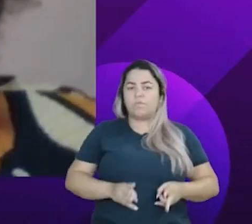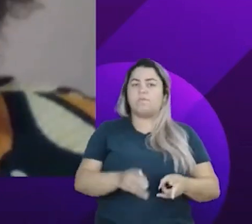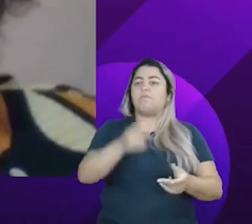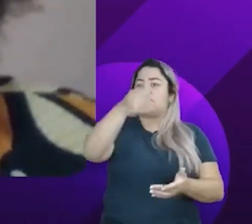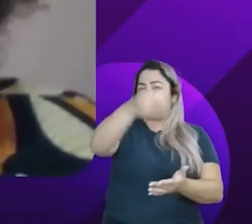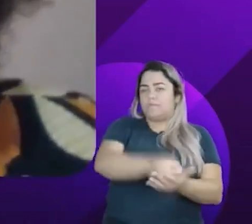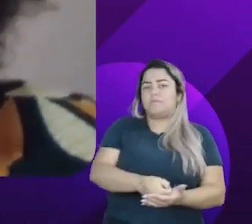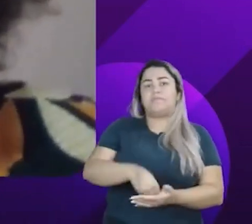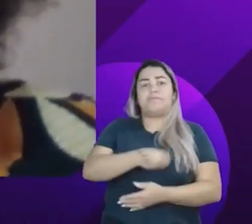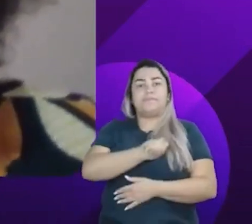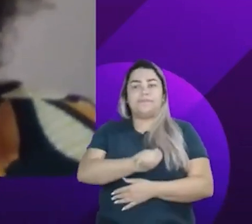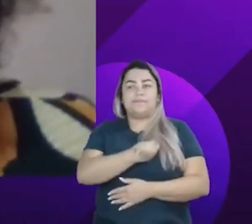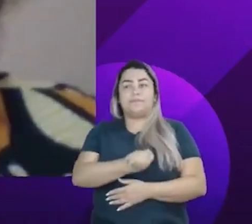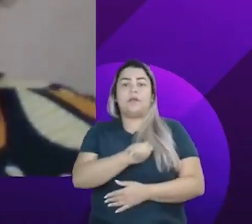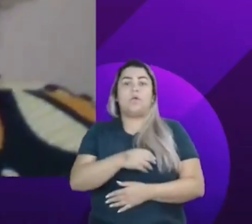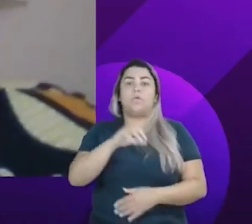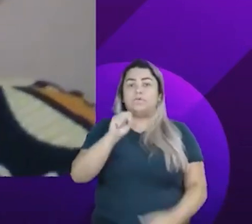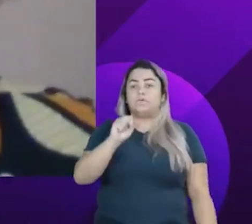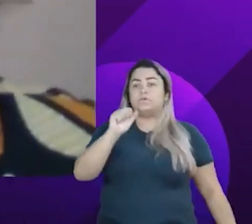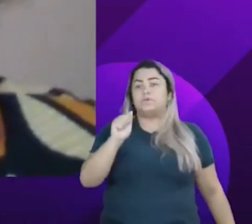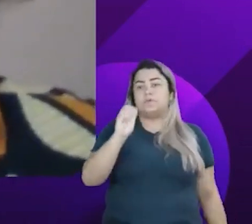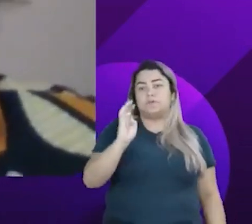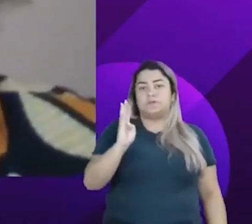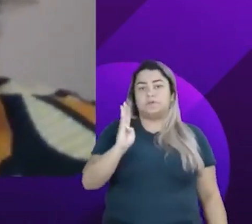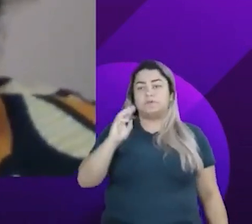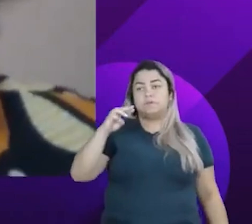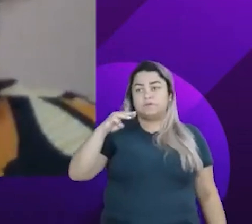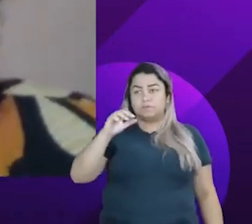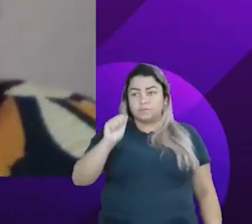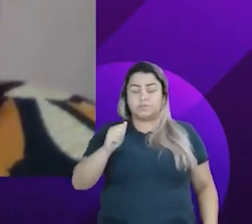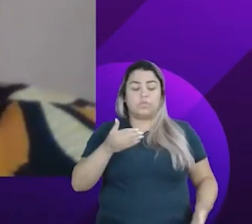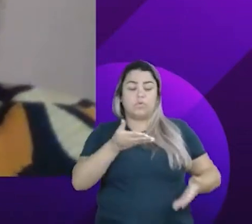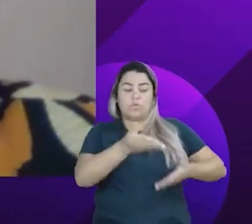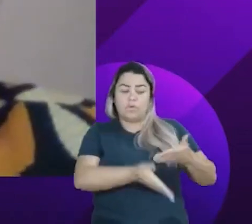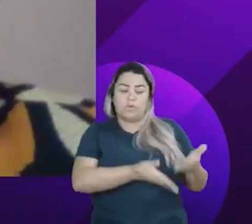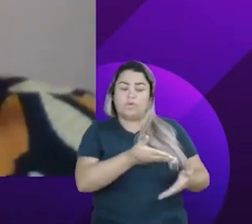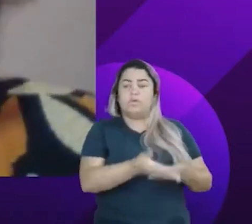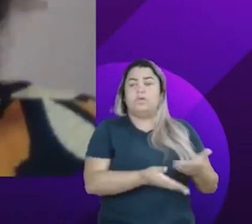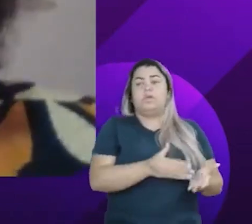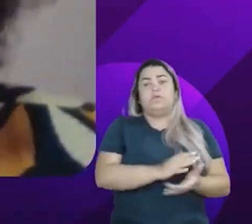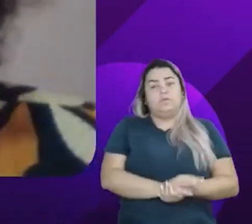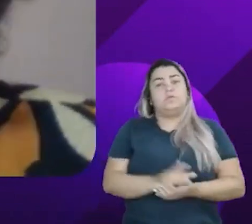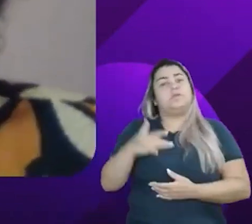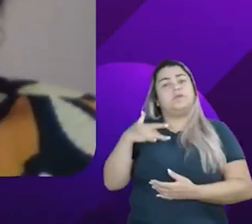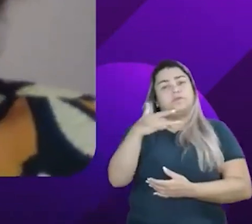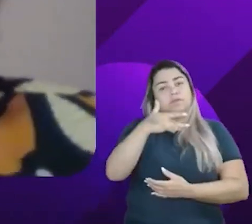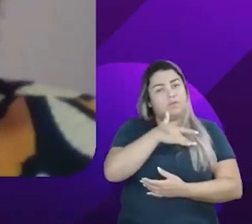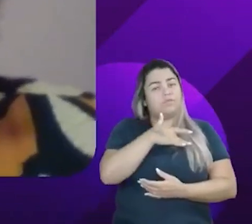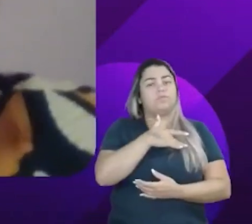a existência do samba de Cumbuca, assim como cuidaram o tempo inteiro da